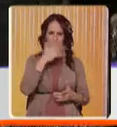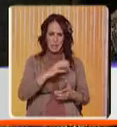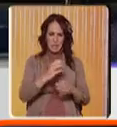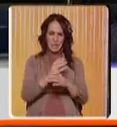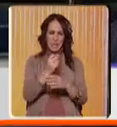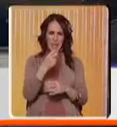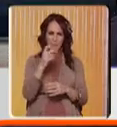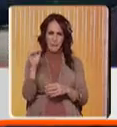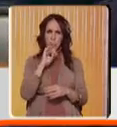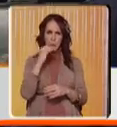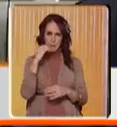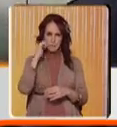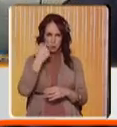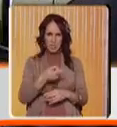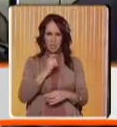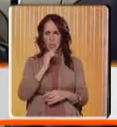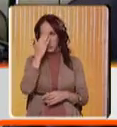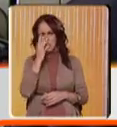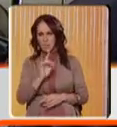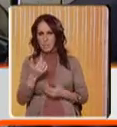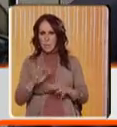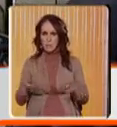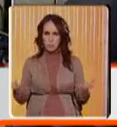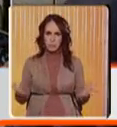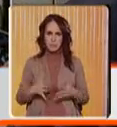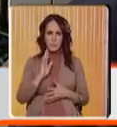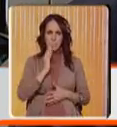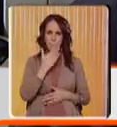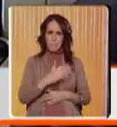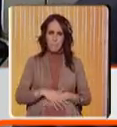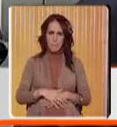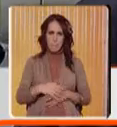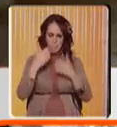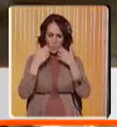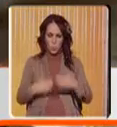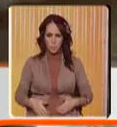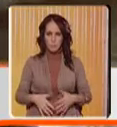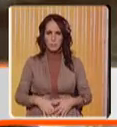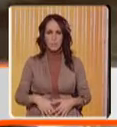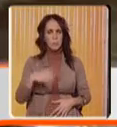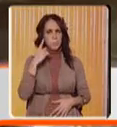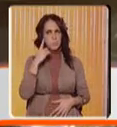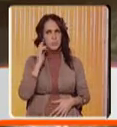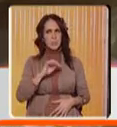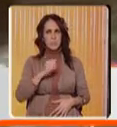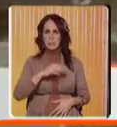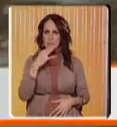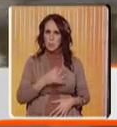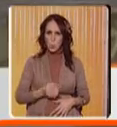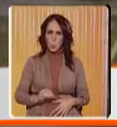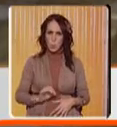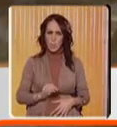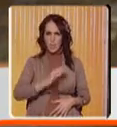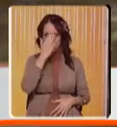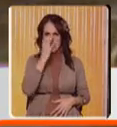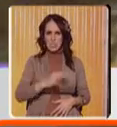mal? Eu julgo que não, mas depende dos organismos. Tenho ouvido dizer que sim, mas não tenho a certeza.